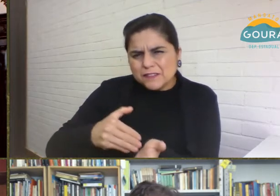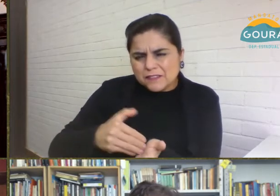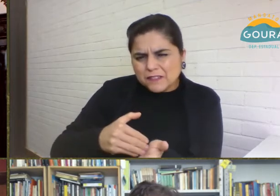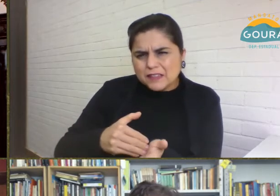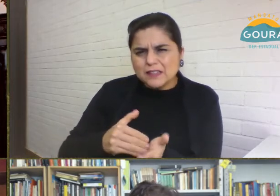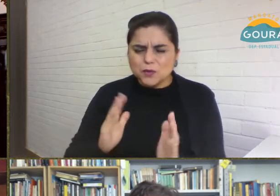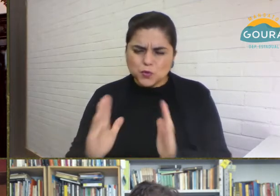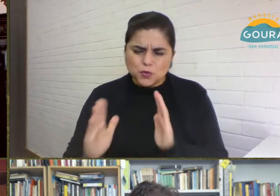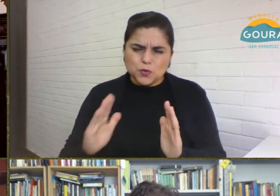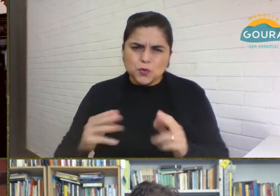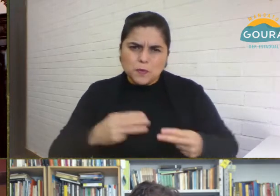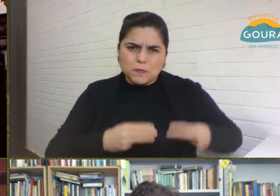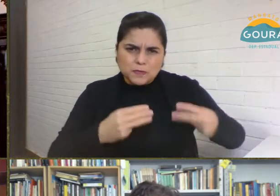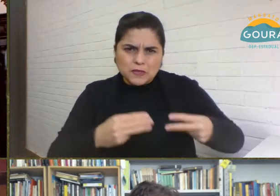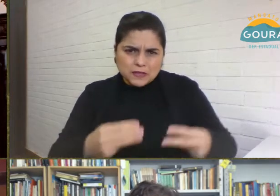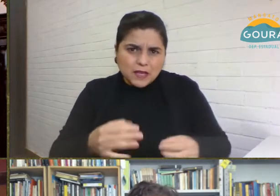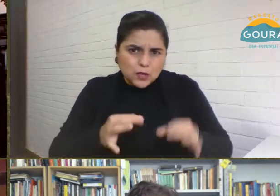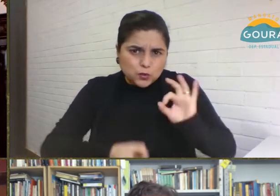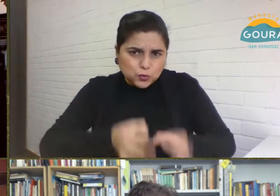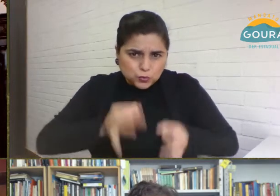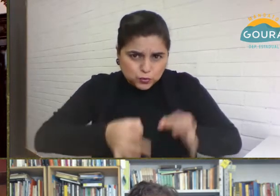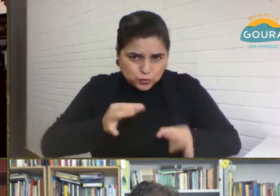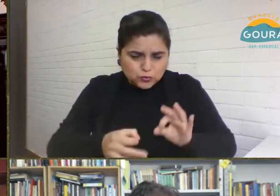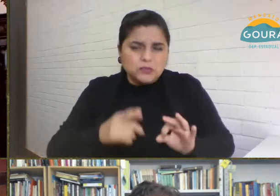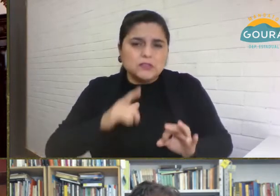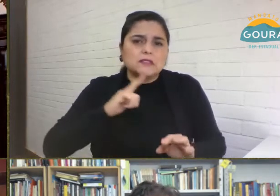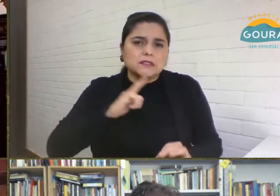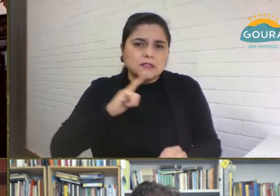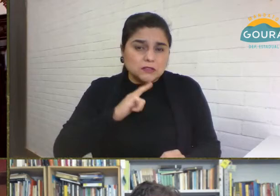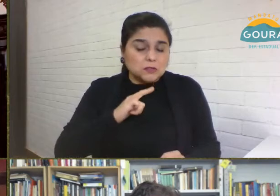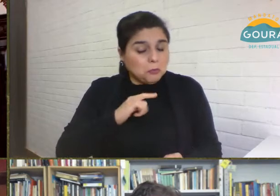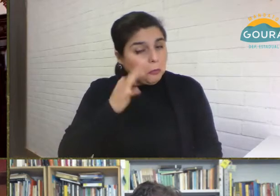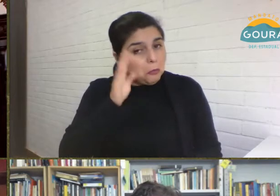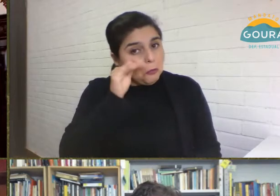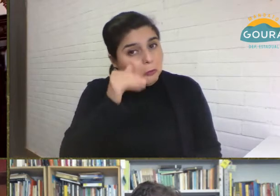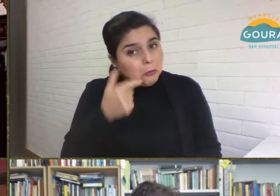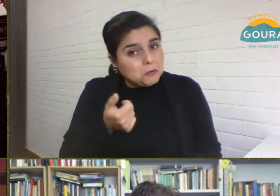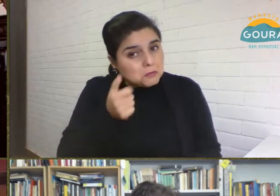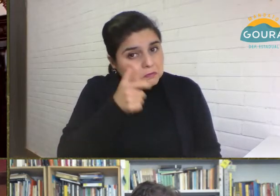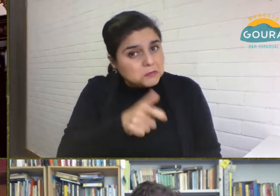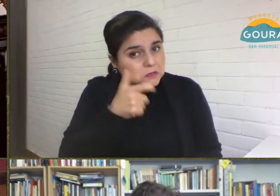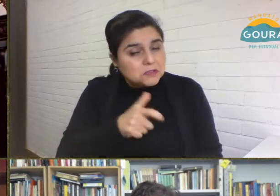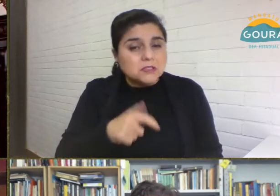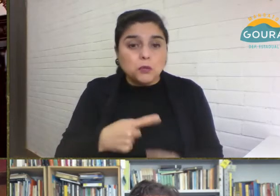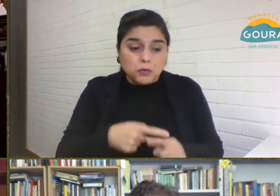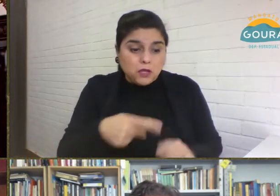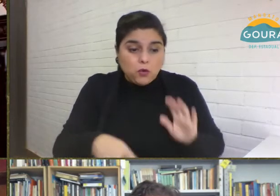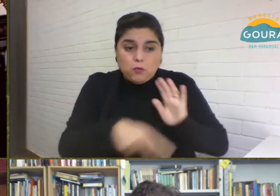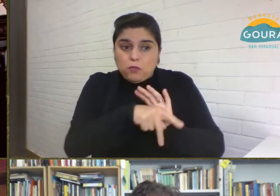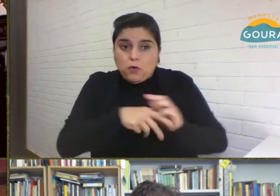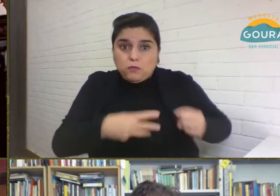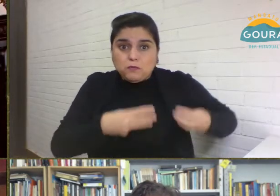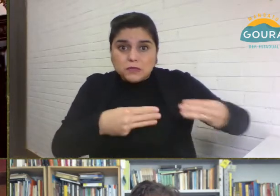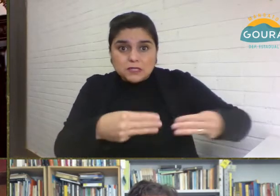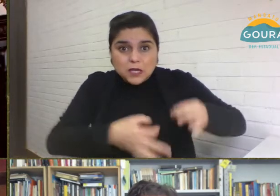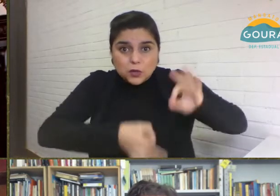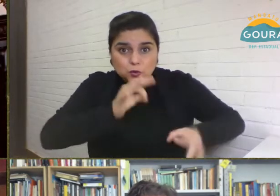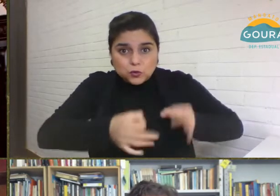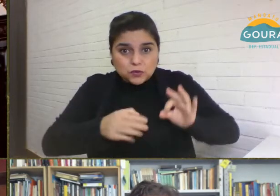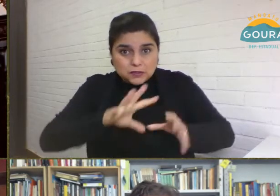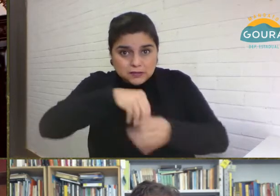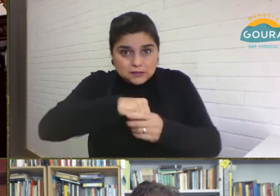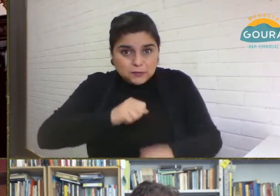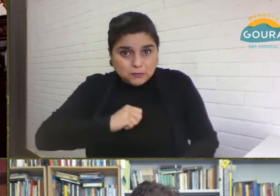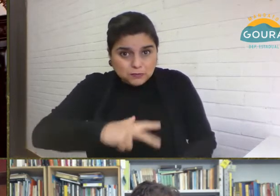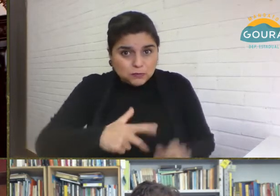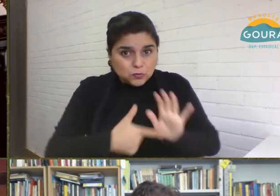do Ministério da Justiça, o que não deixa de ser curioso, que o próprio Ministério da Justiça tivesse